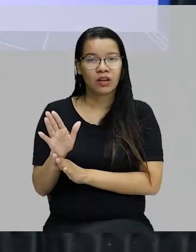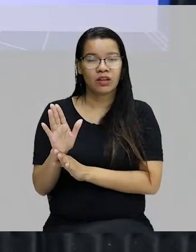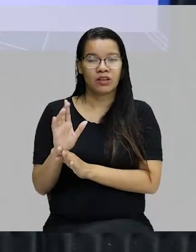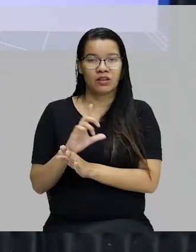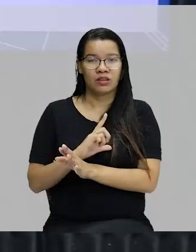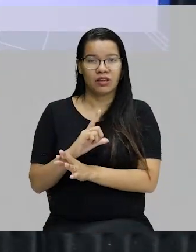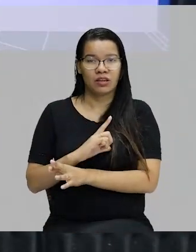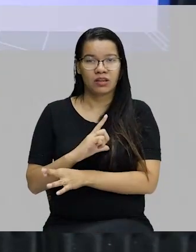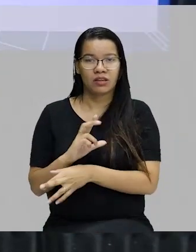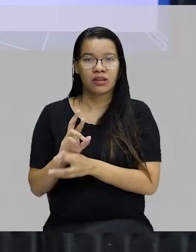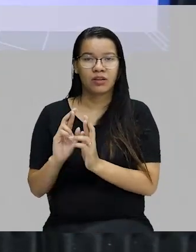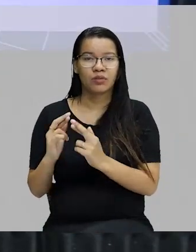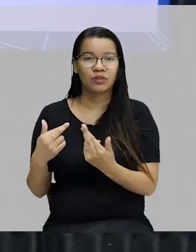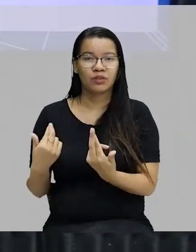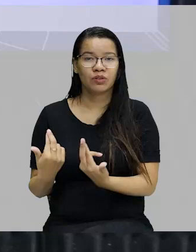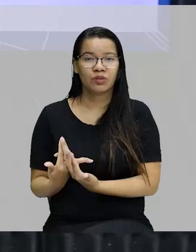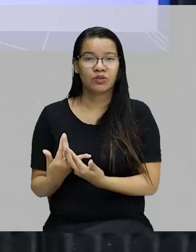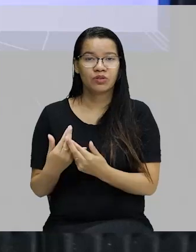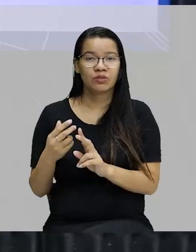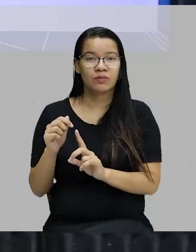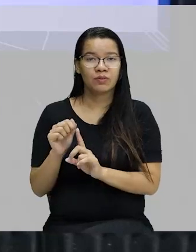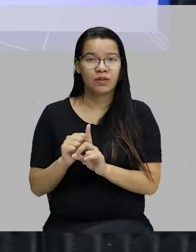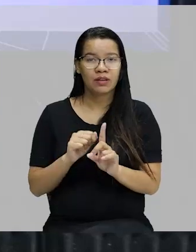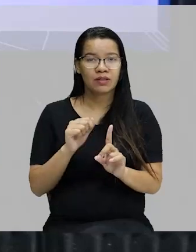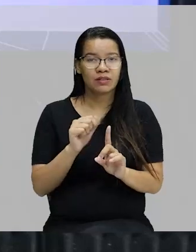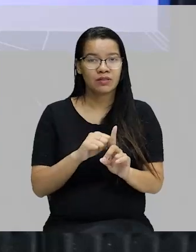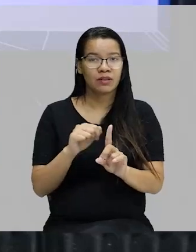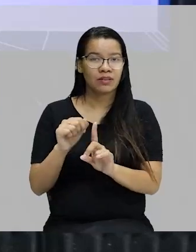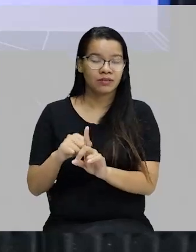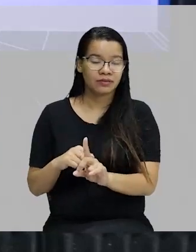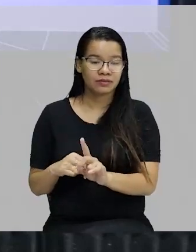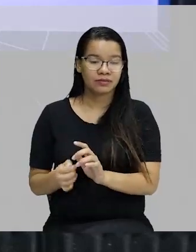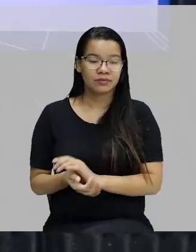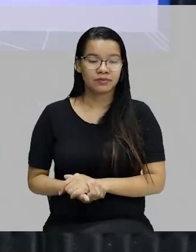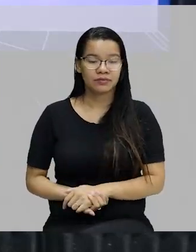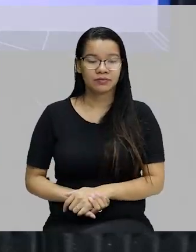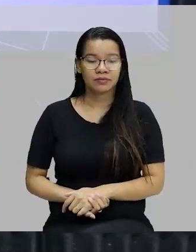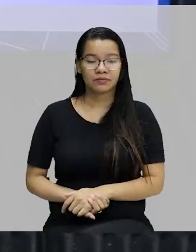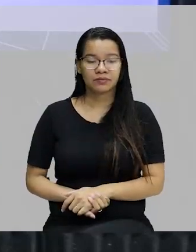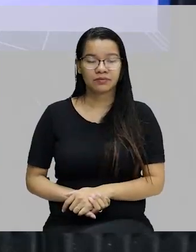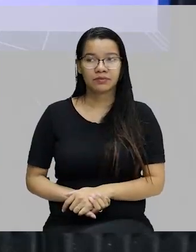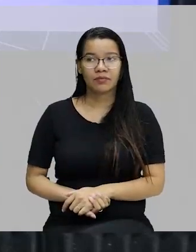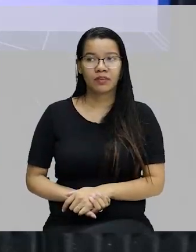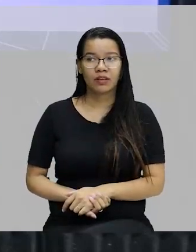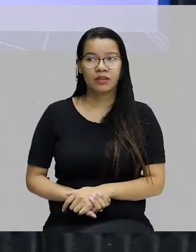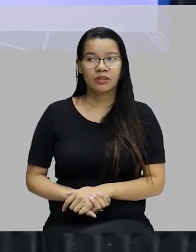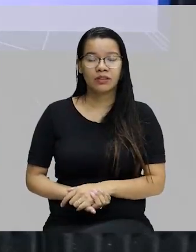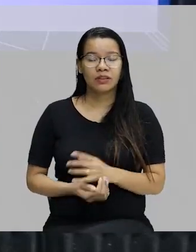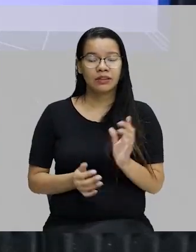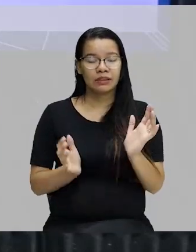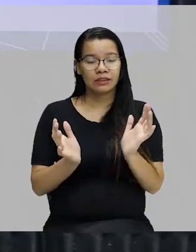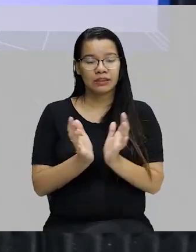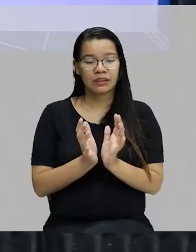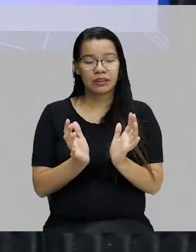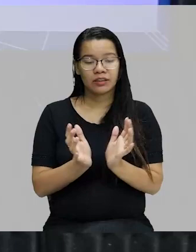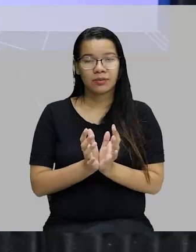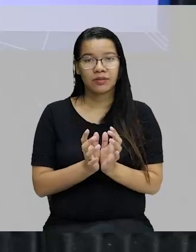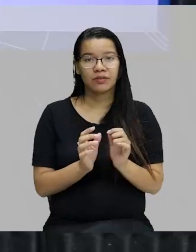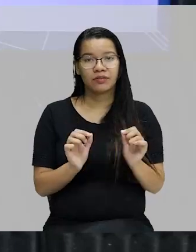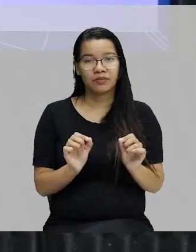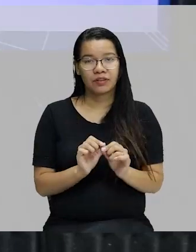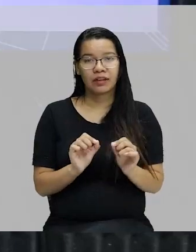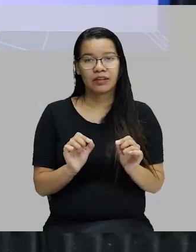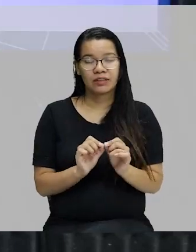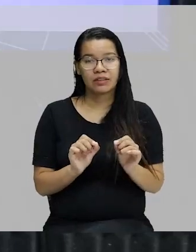mensais, portanto, é um adjetivo. The team holds meetings monthly. A equipe, ela faz ou